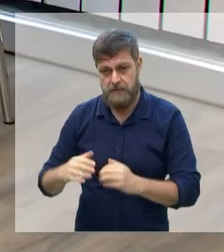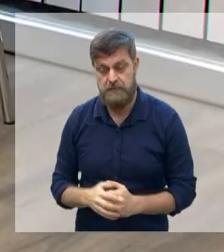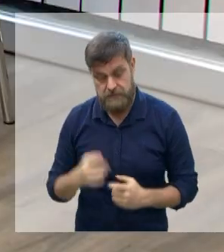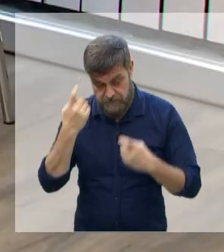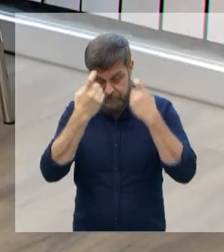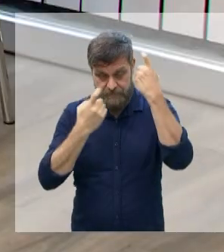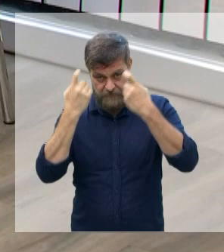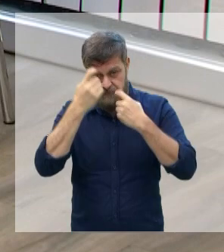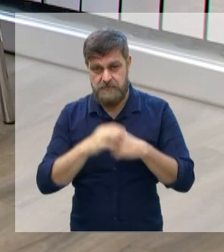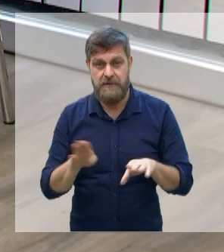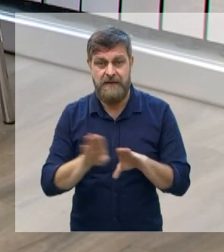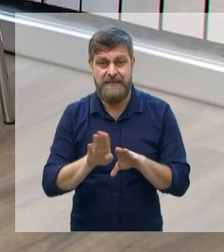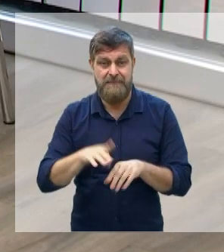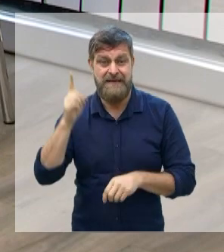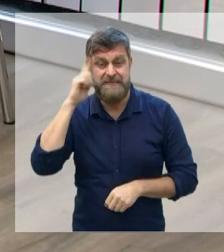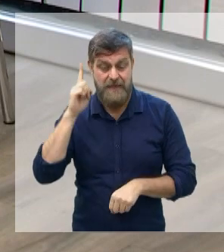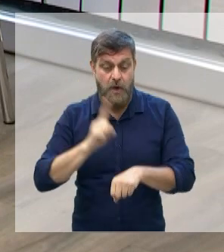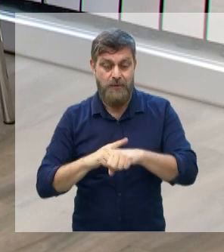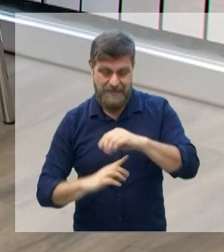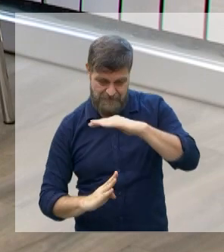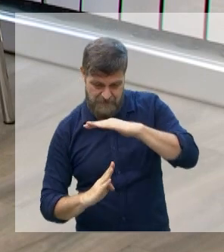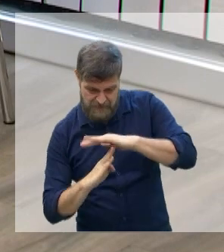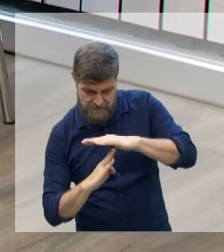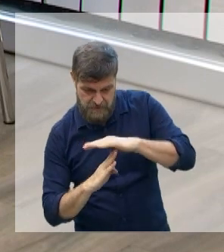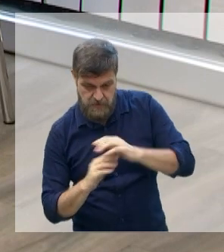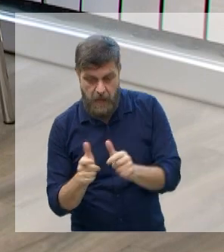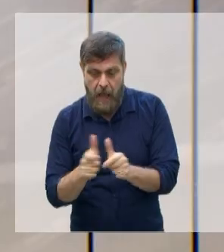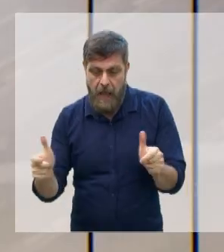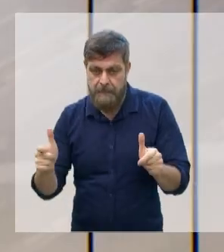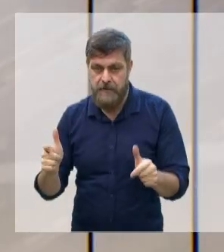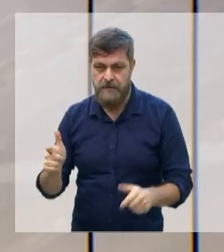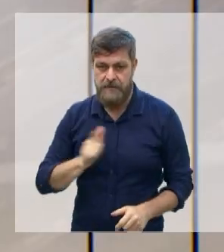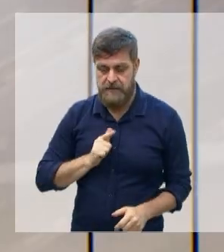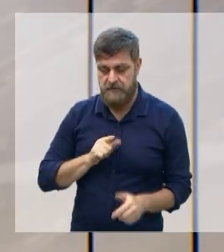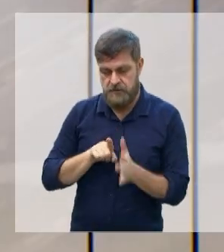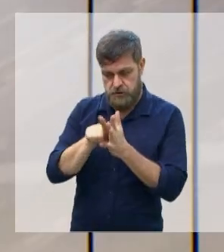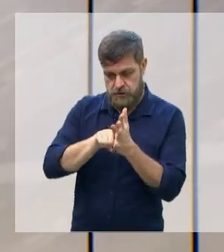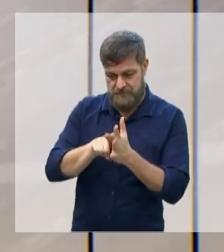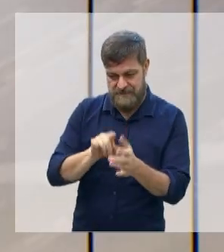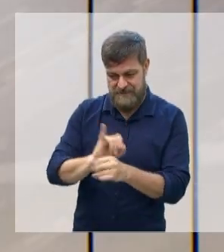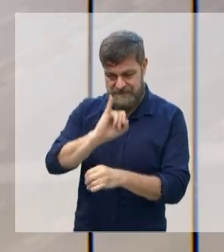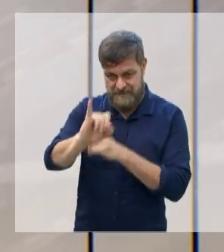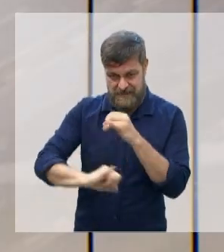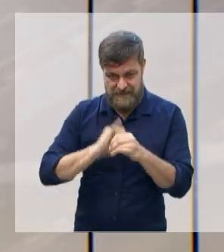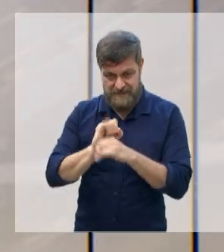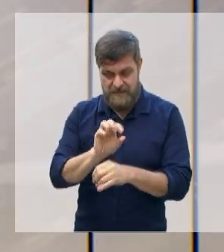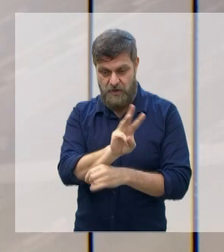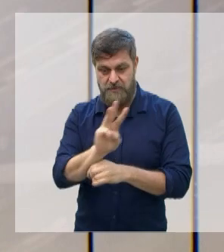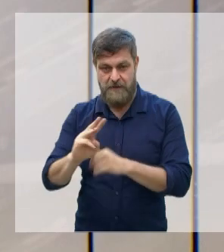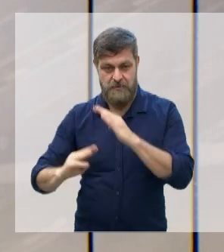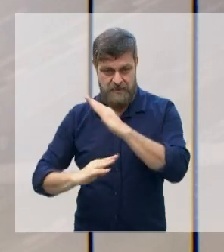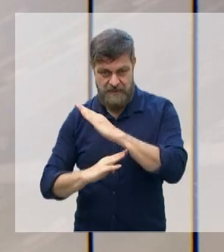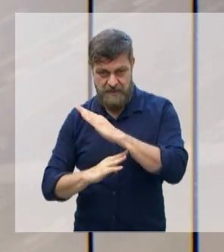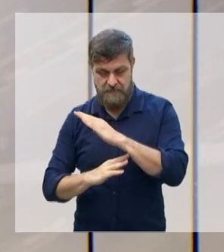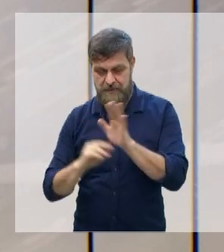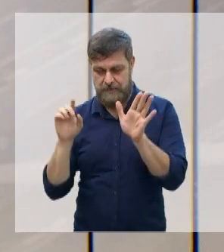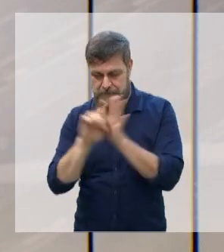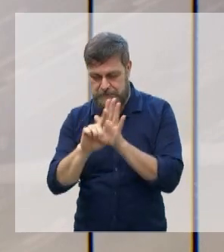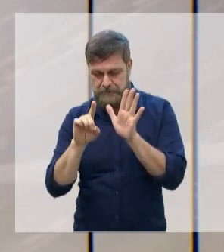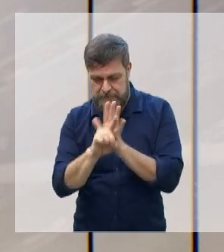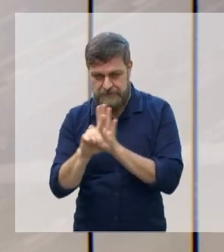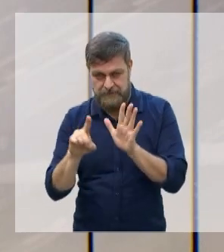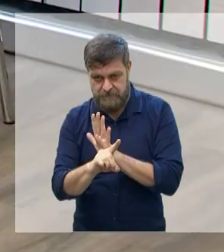eo cronograma das obras assim que é a maioria pelo menos 15 quando a gente pesquisa no site da câmara aparece com a maioria das preocupações